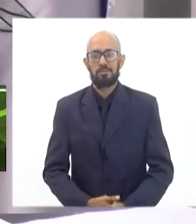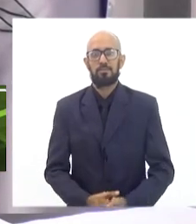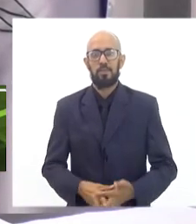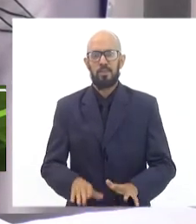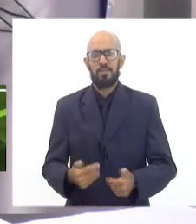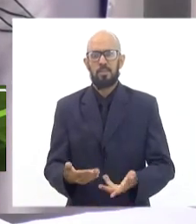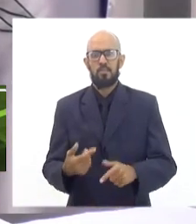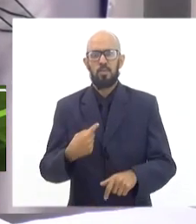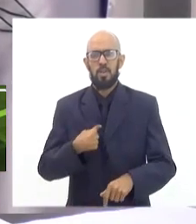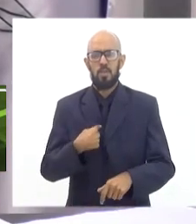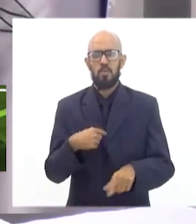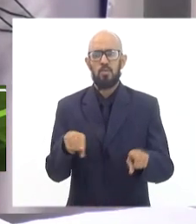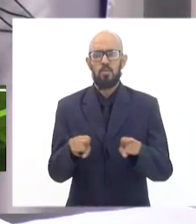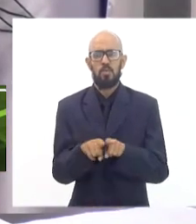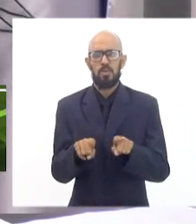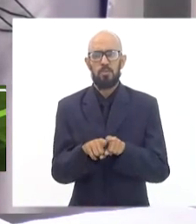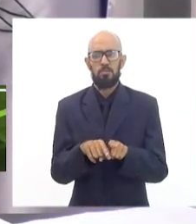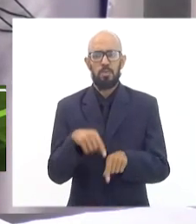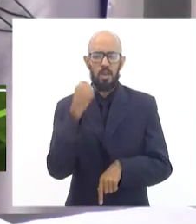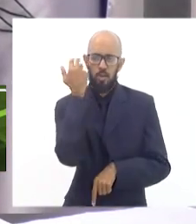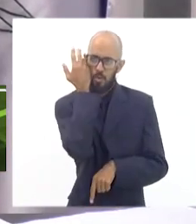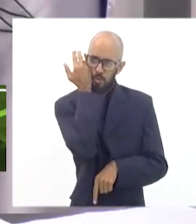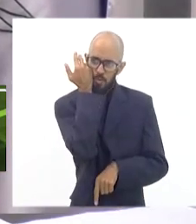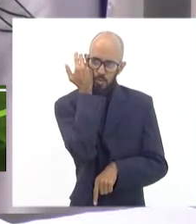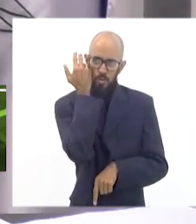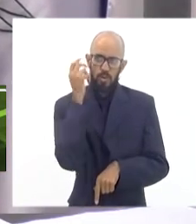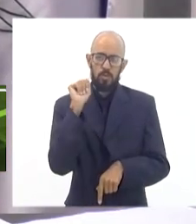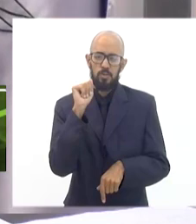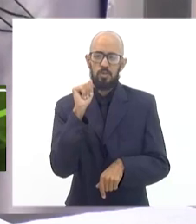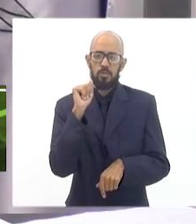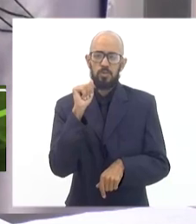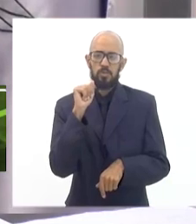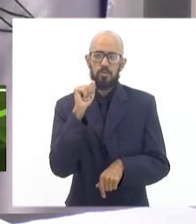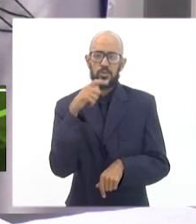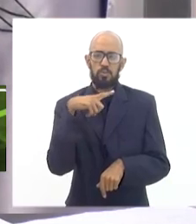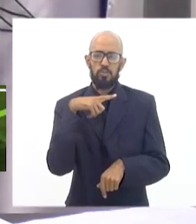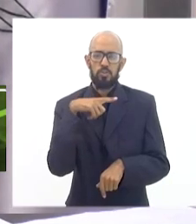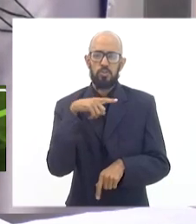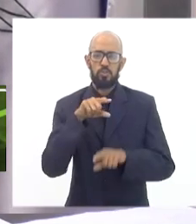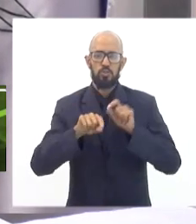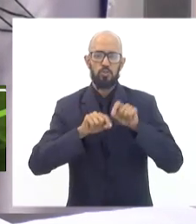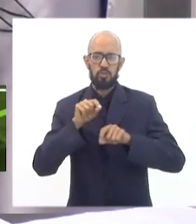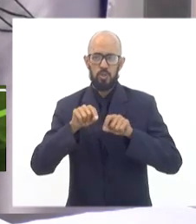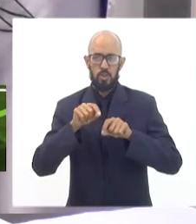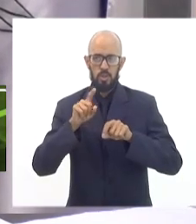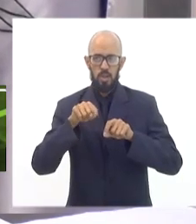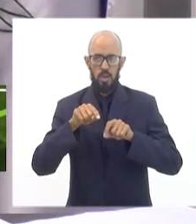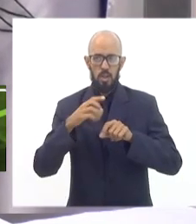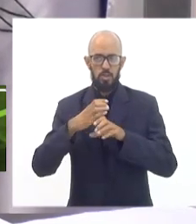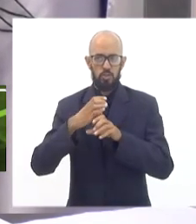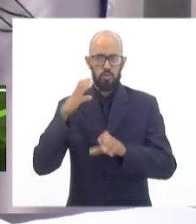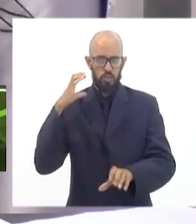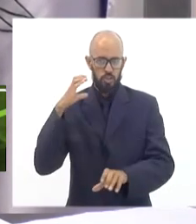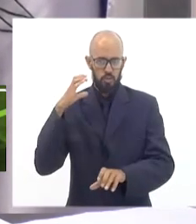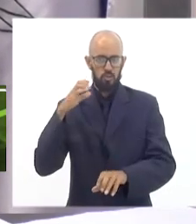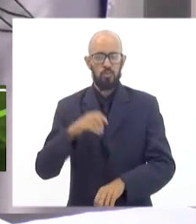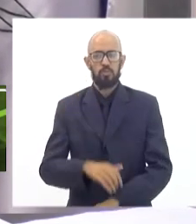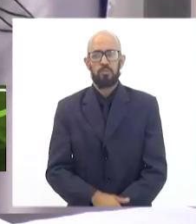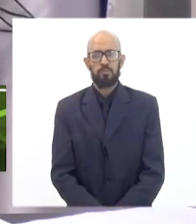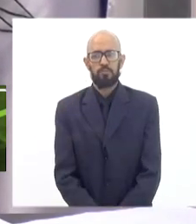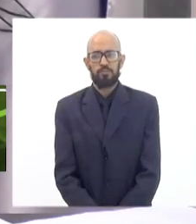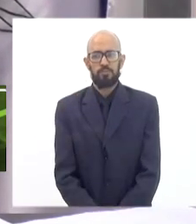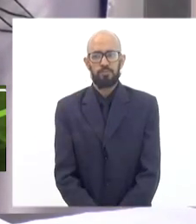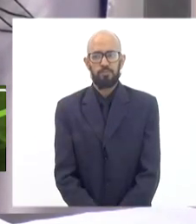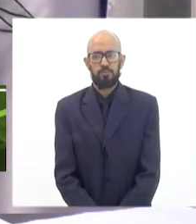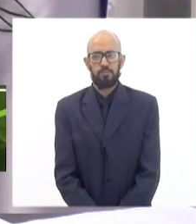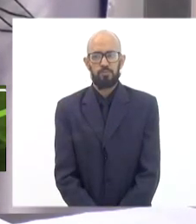tanto eu como ele o mar somos Engenheiros não é bom